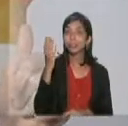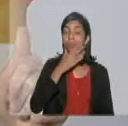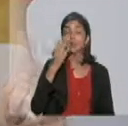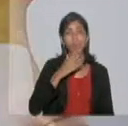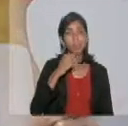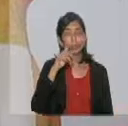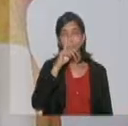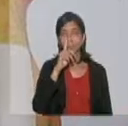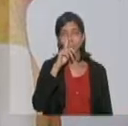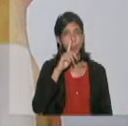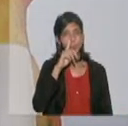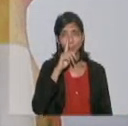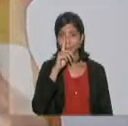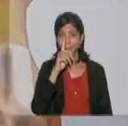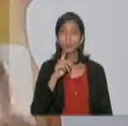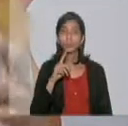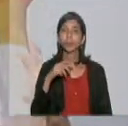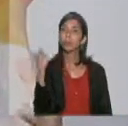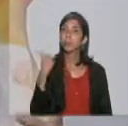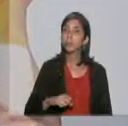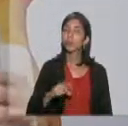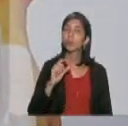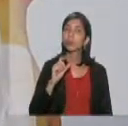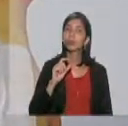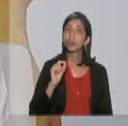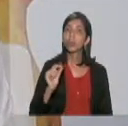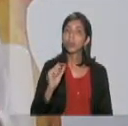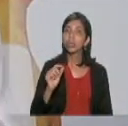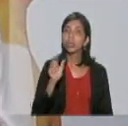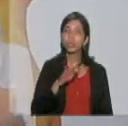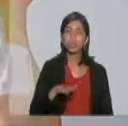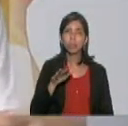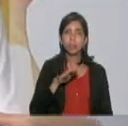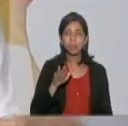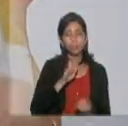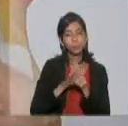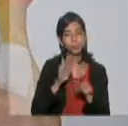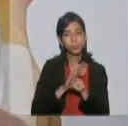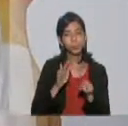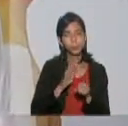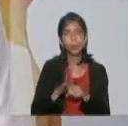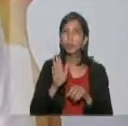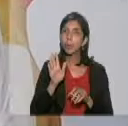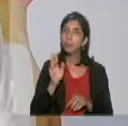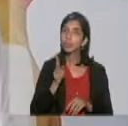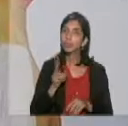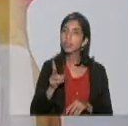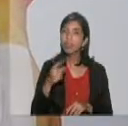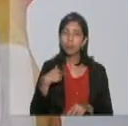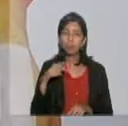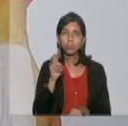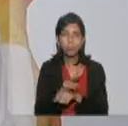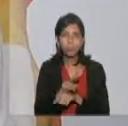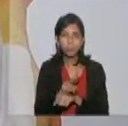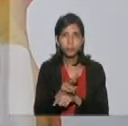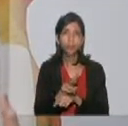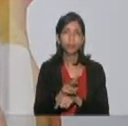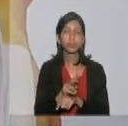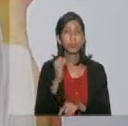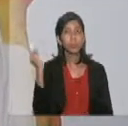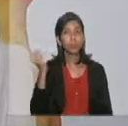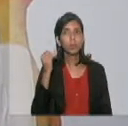confundido com uma recusa do alimento, né? Botou na boca e fez ânsia de vômito porque não gostou. Mas não é isso, é porque aquele alimento bate naquela